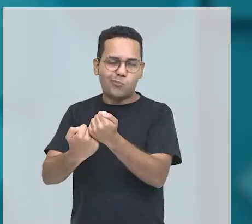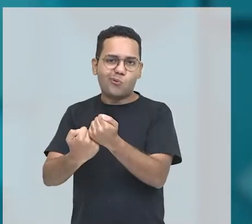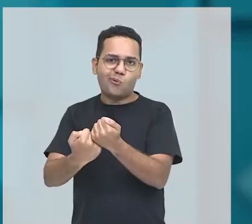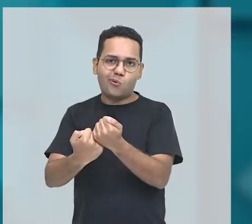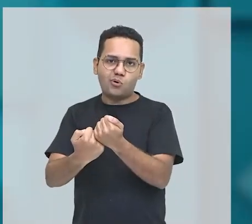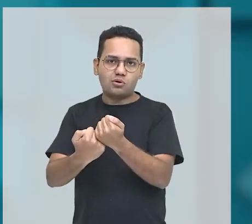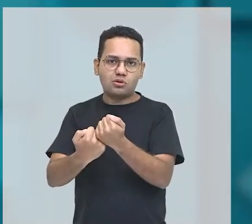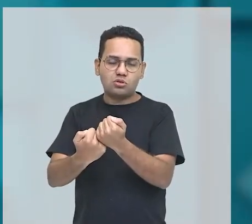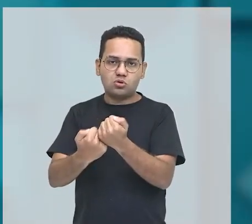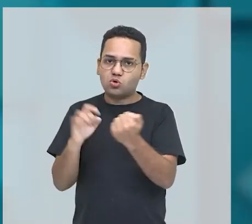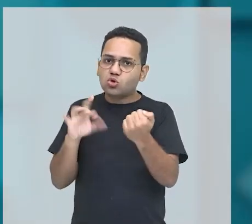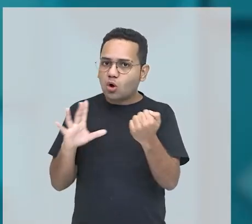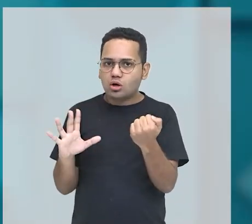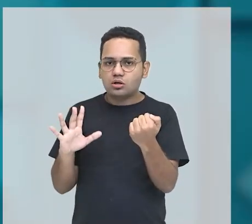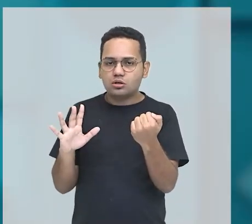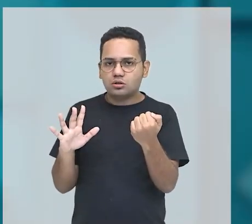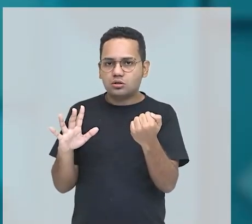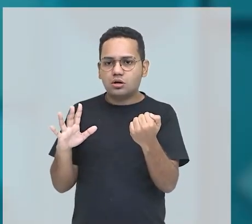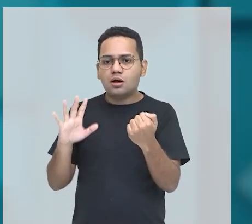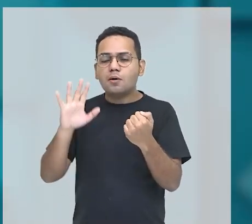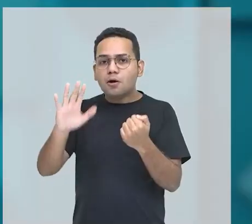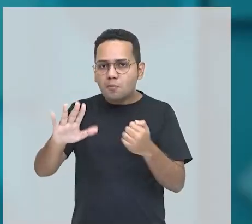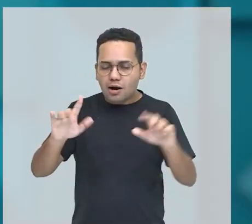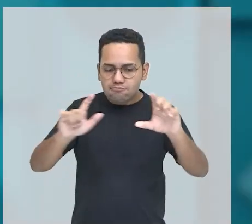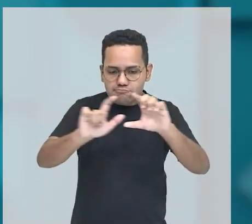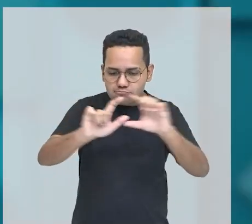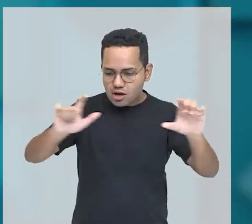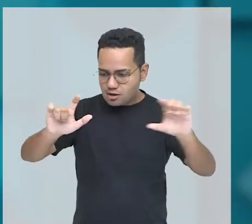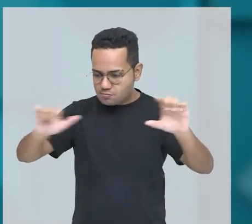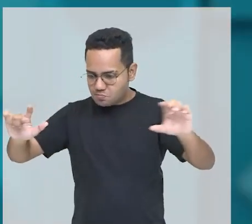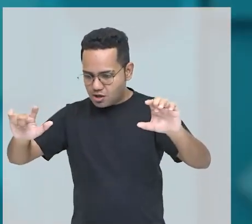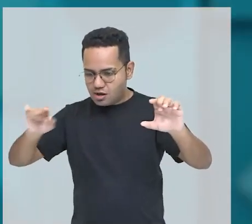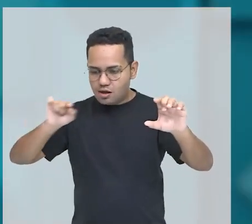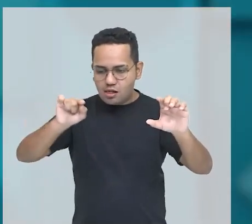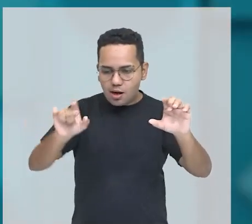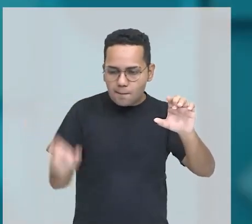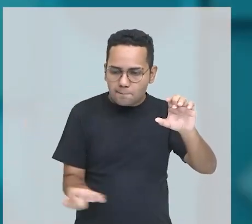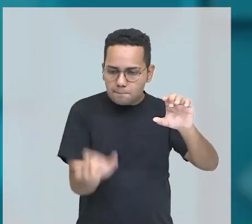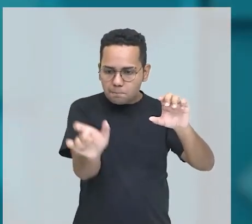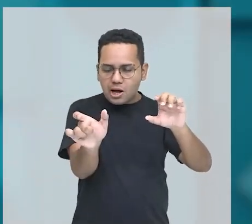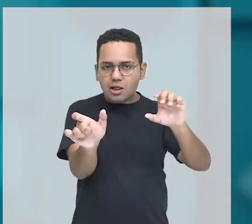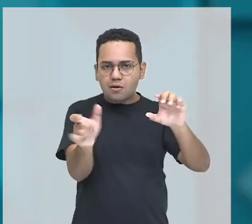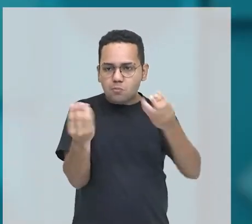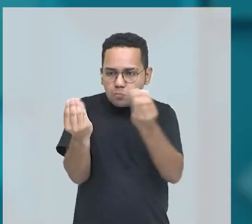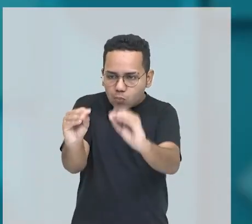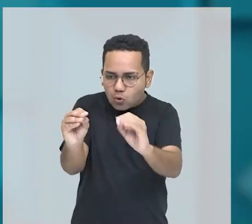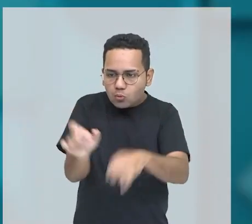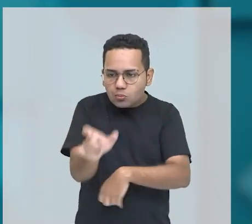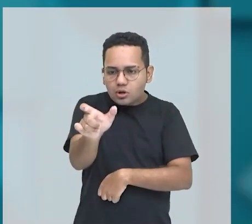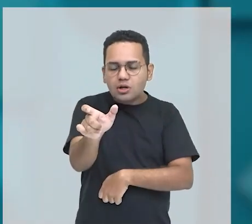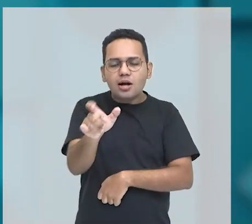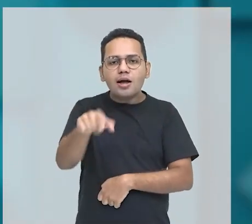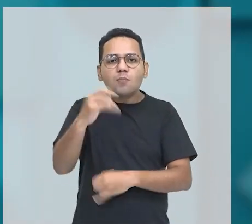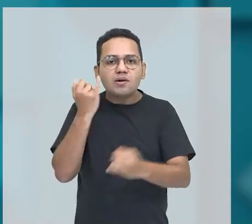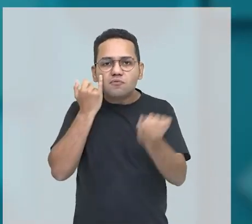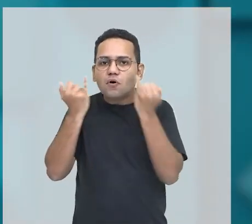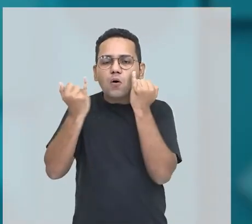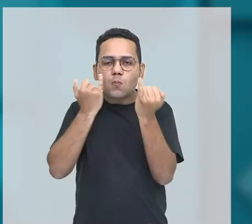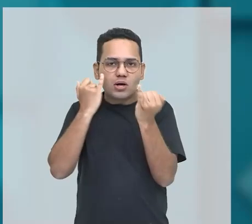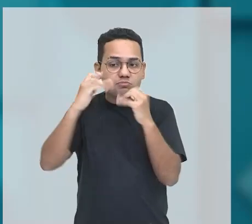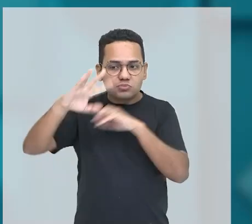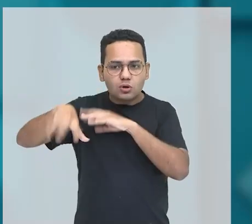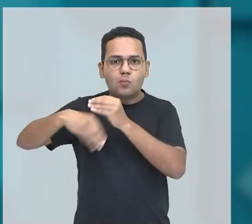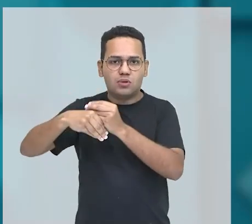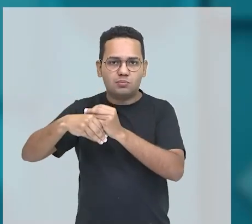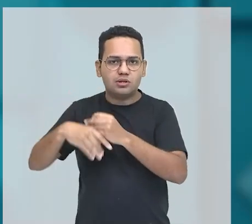e eles vão inserir dentro daquele contexto onde eles estão postos uma ideia a mais aquele contexto. É